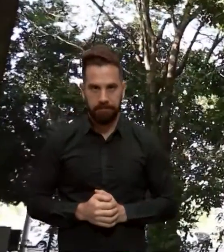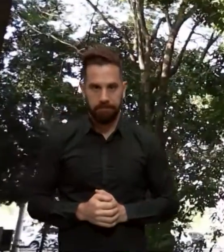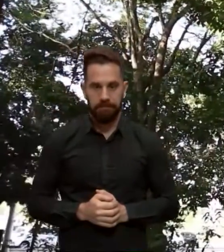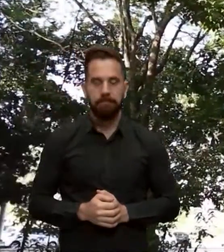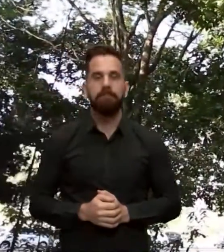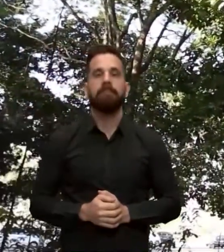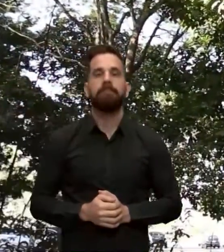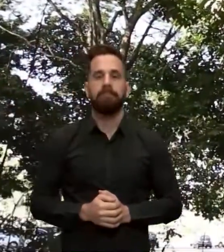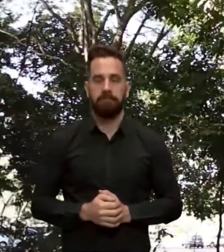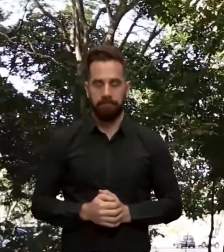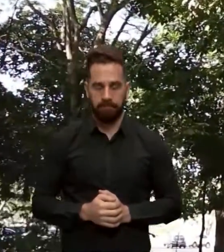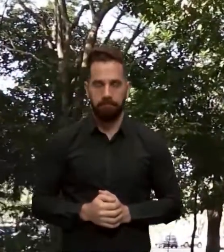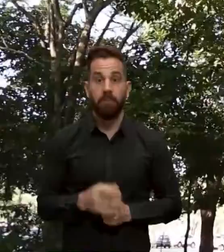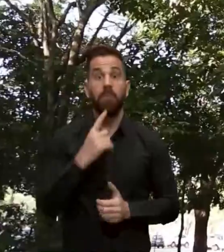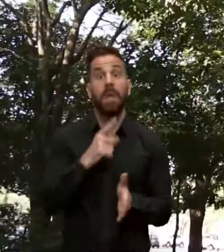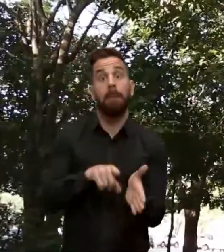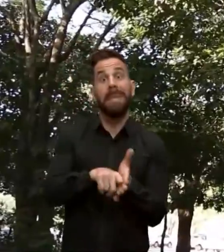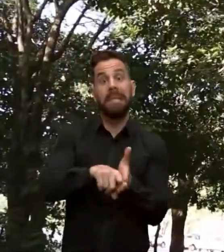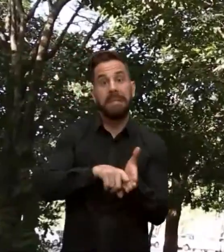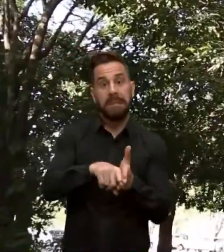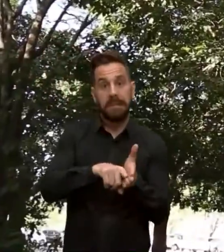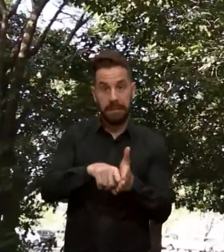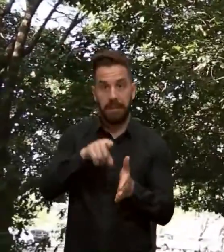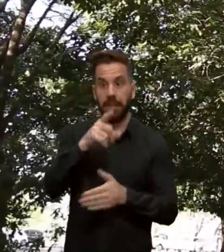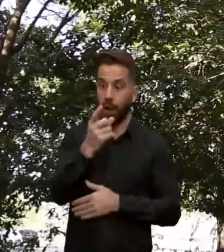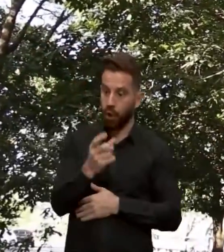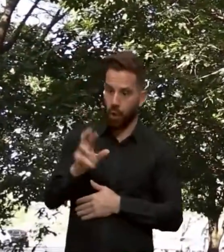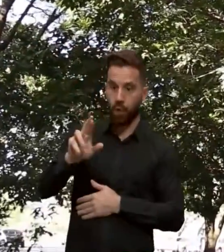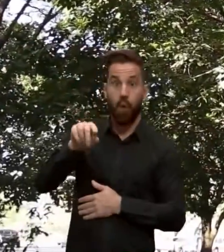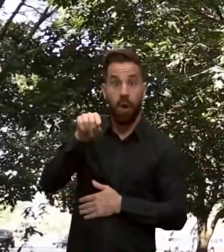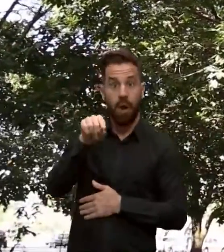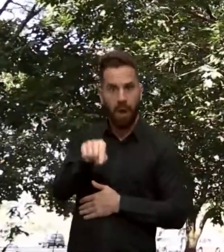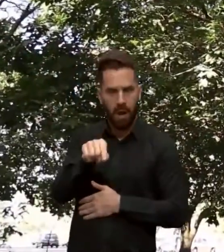A pesquisa de doutorado desenvolveu métodos que